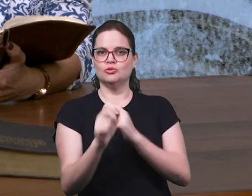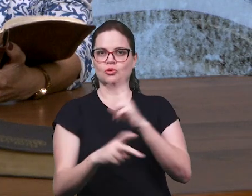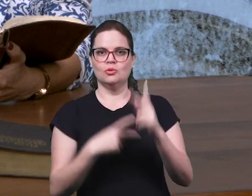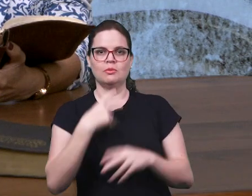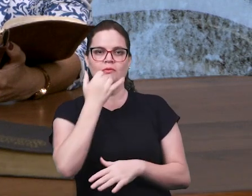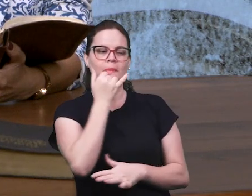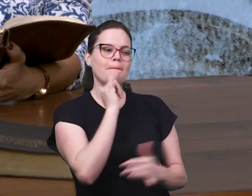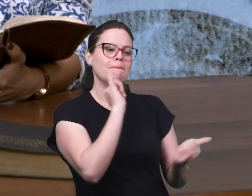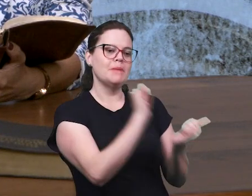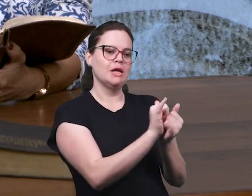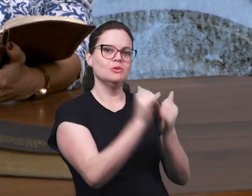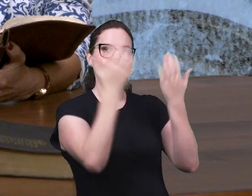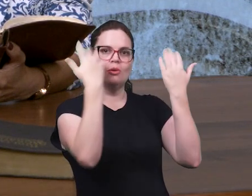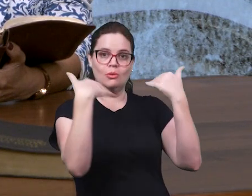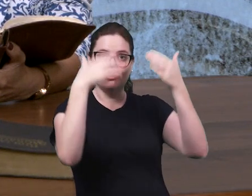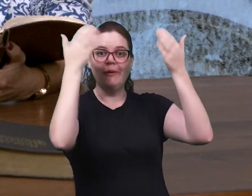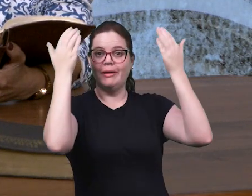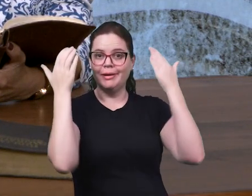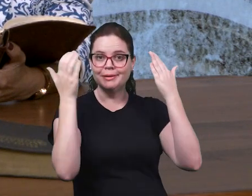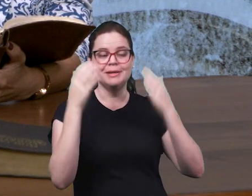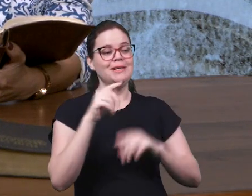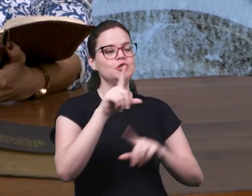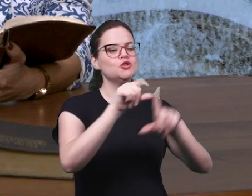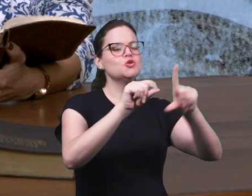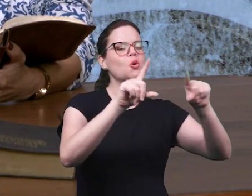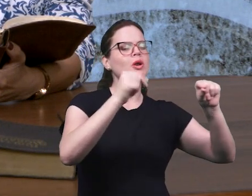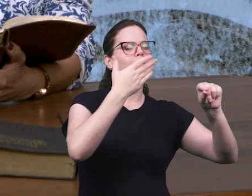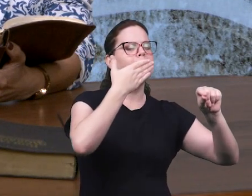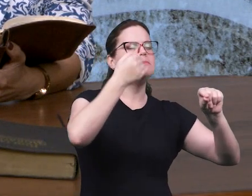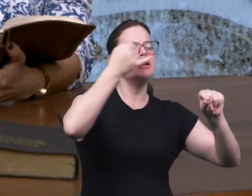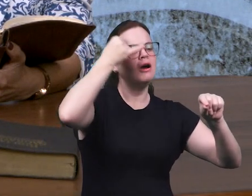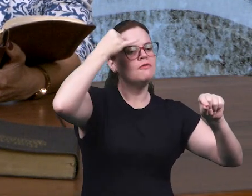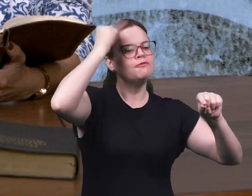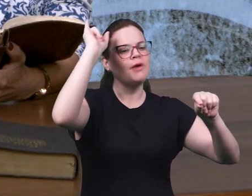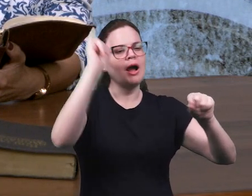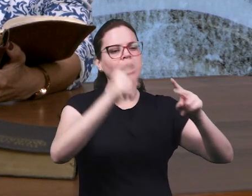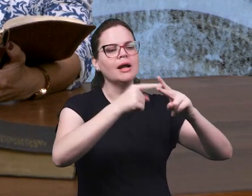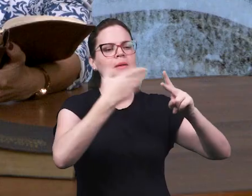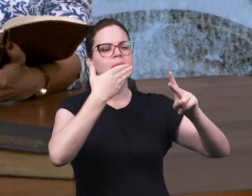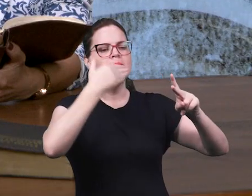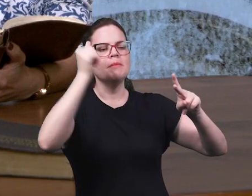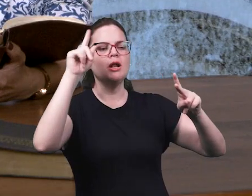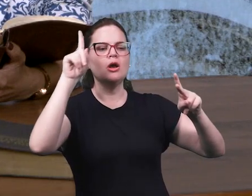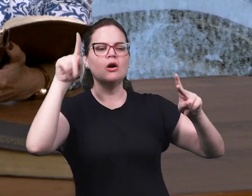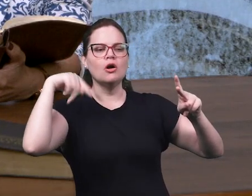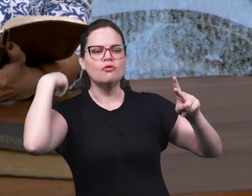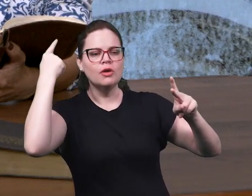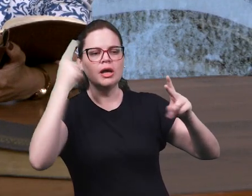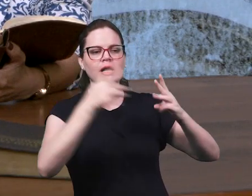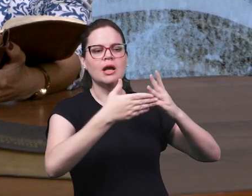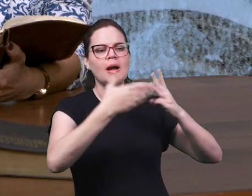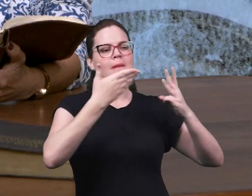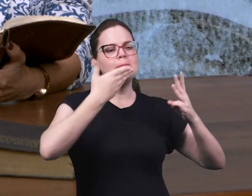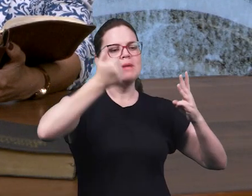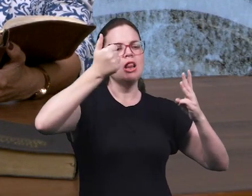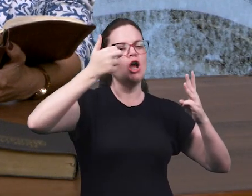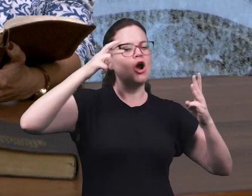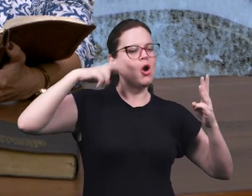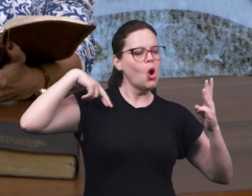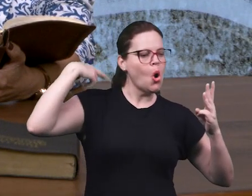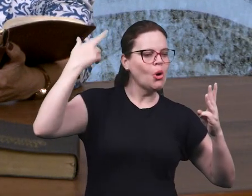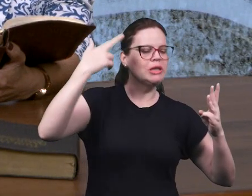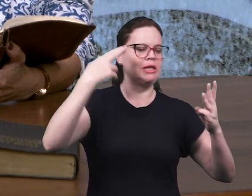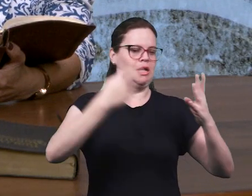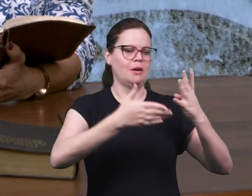das ovelhas e das vacas, e as da segunda sorte, e aos cordeiros, e ao melhor que